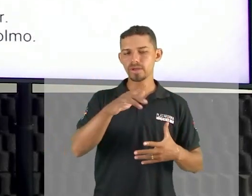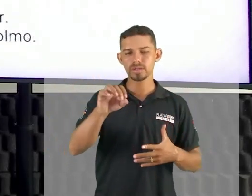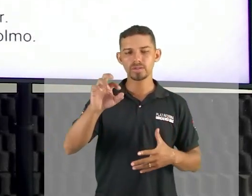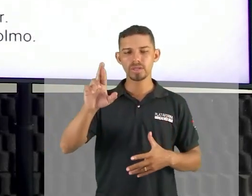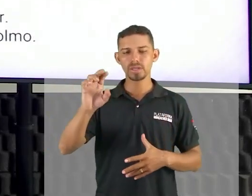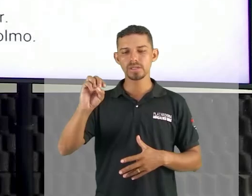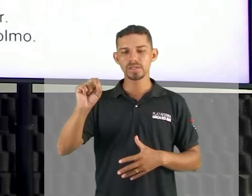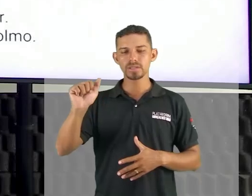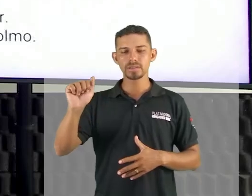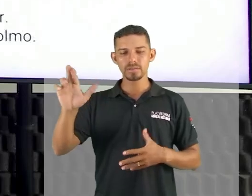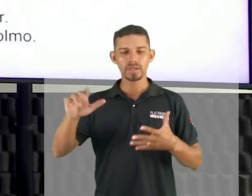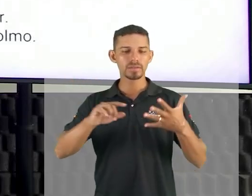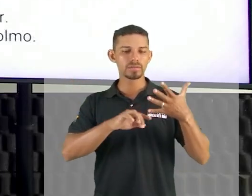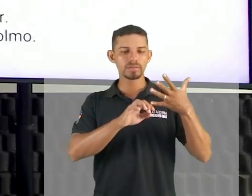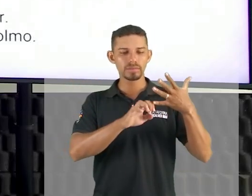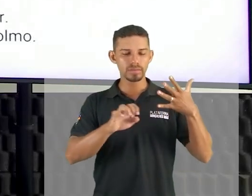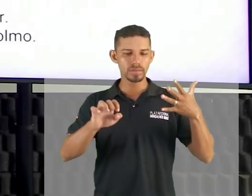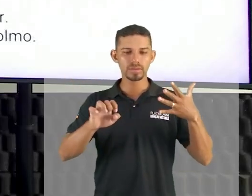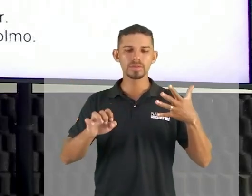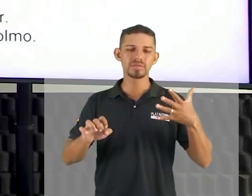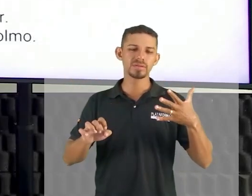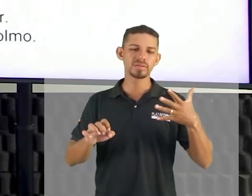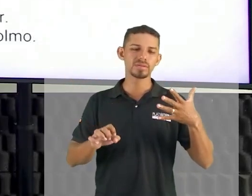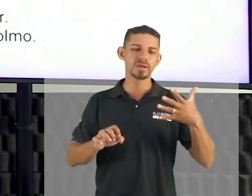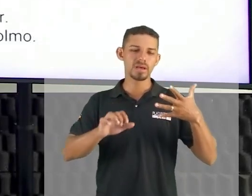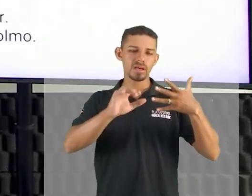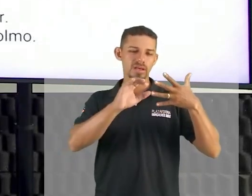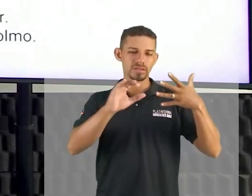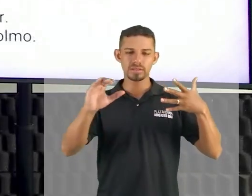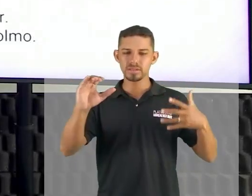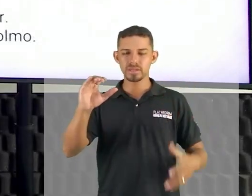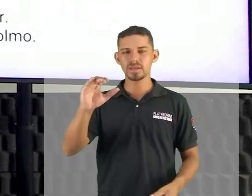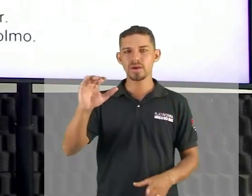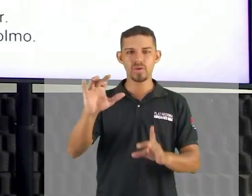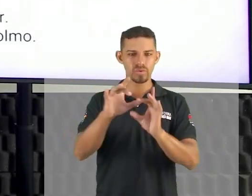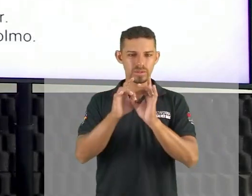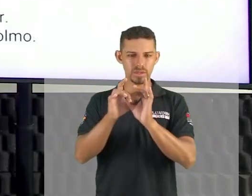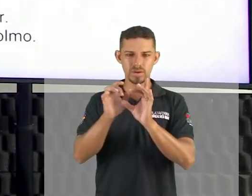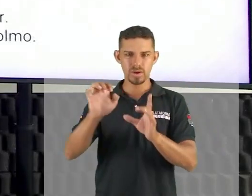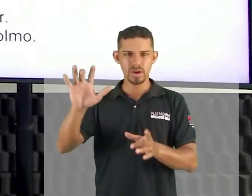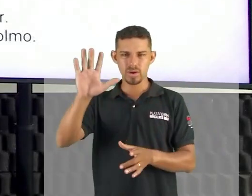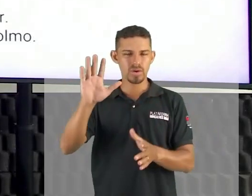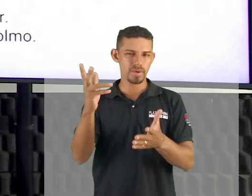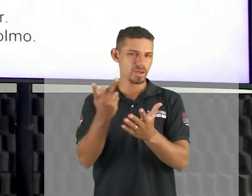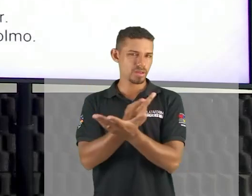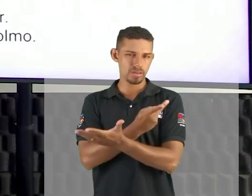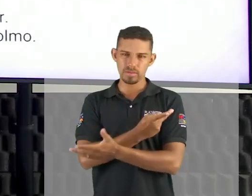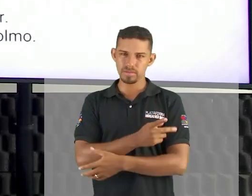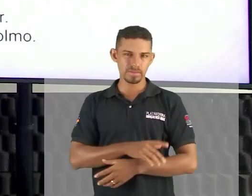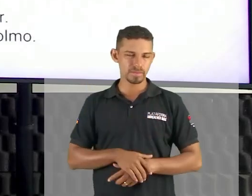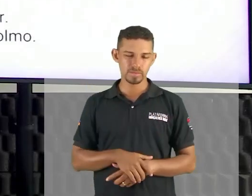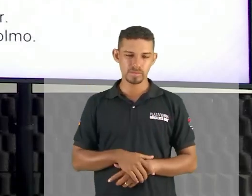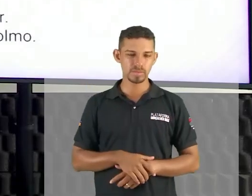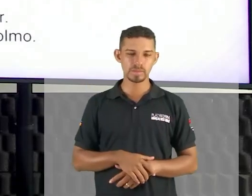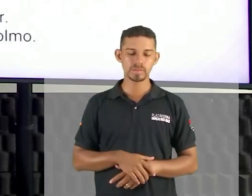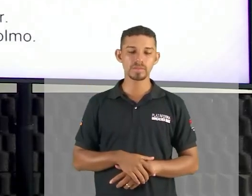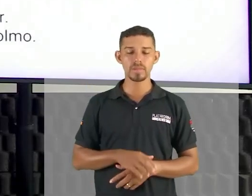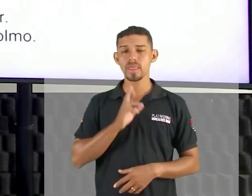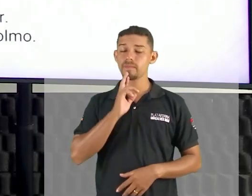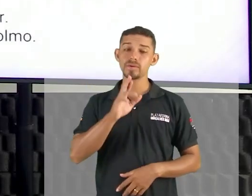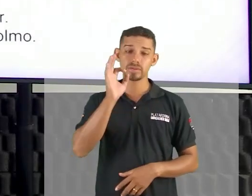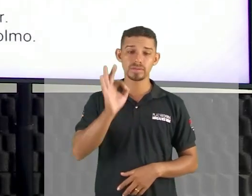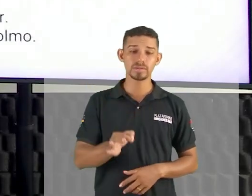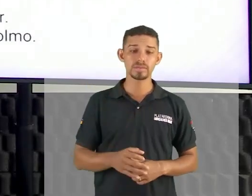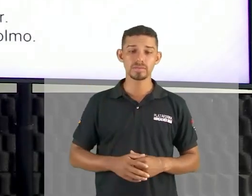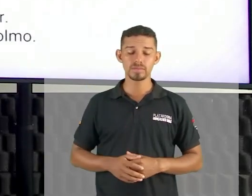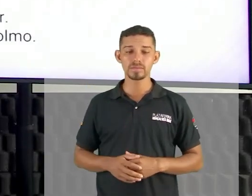Conferência de Estocolmo. Gente, aí a letra C a gente já pode até eliminar, tem a ver com essa União Europeia. Então a resposta certa,